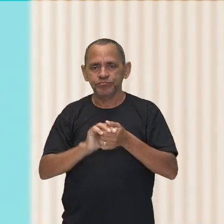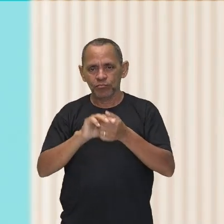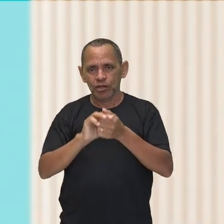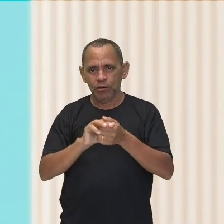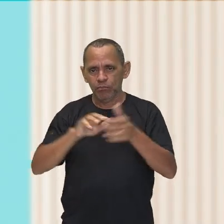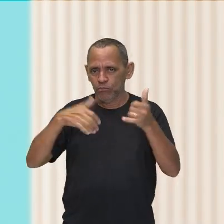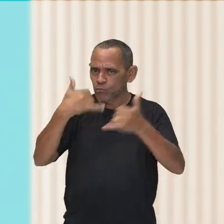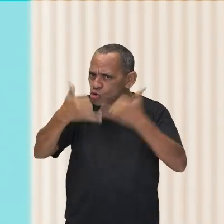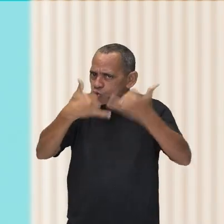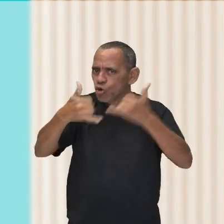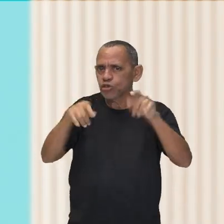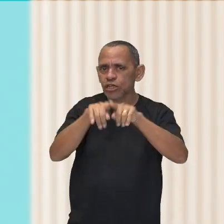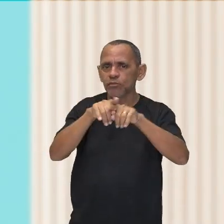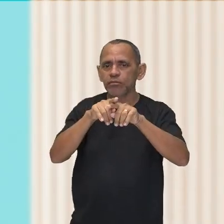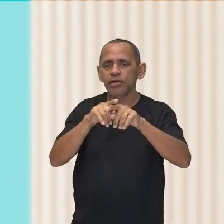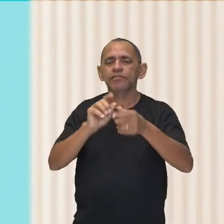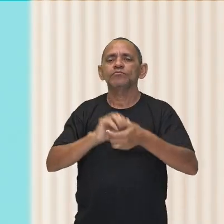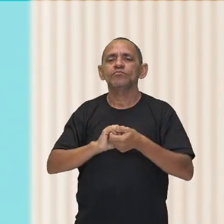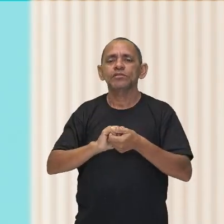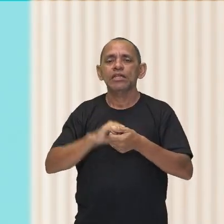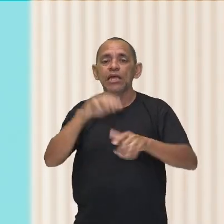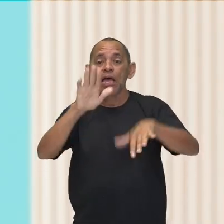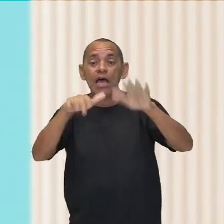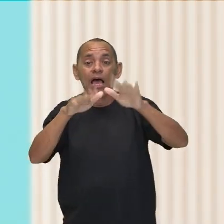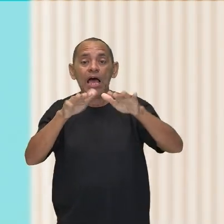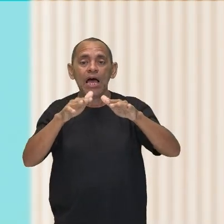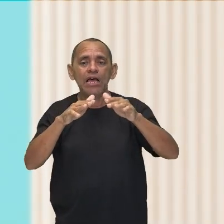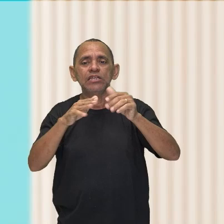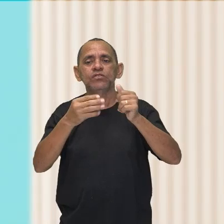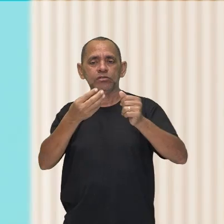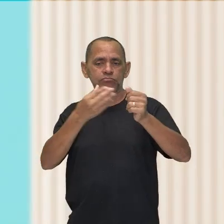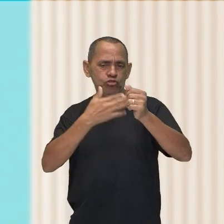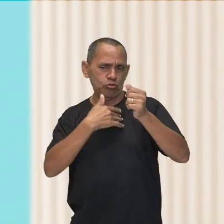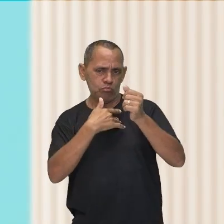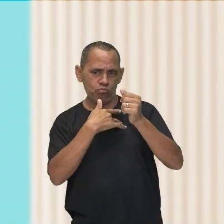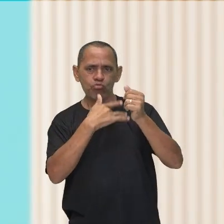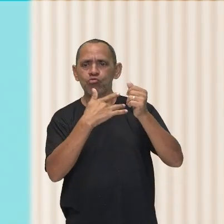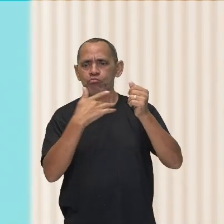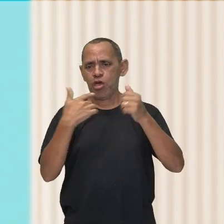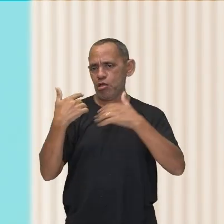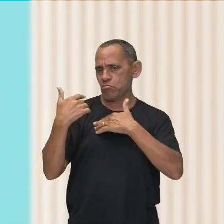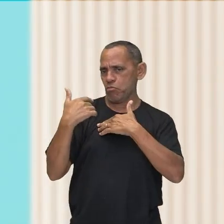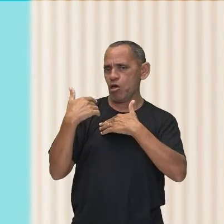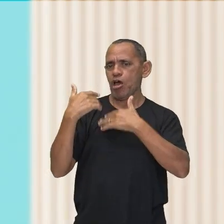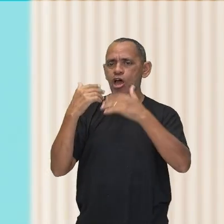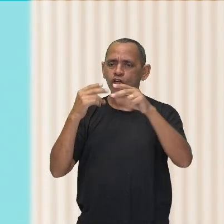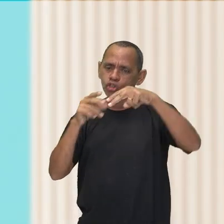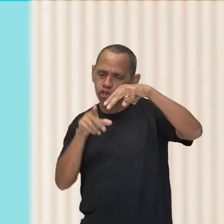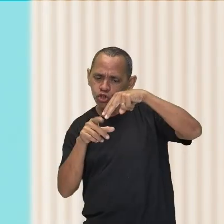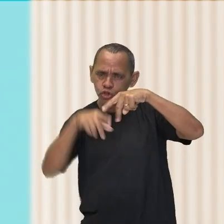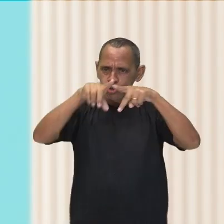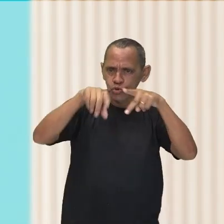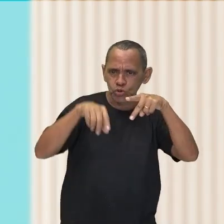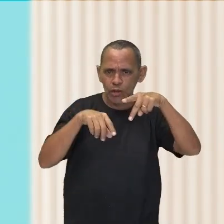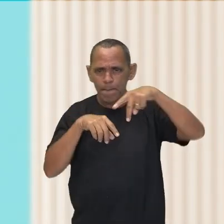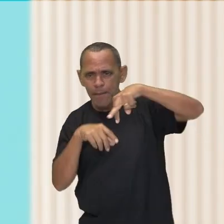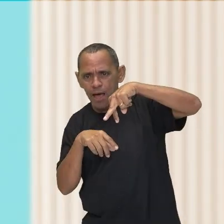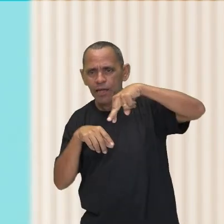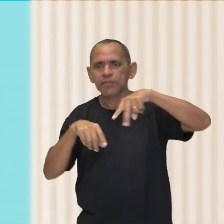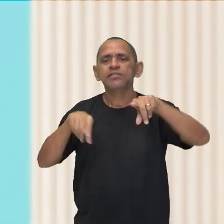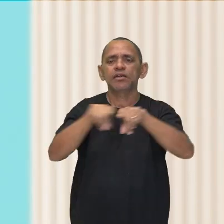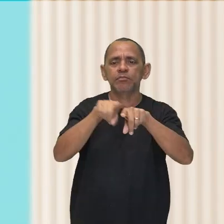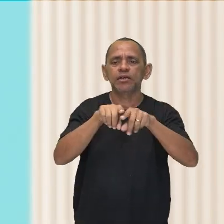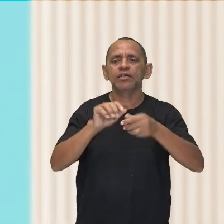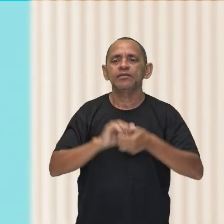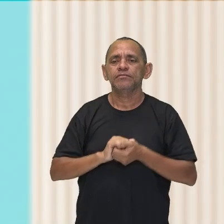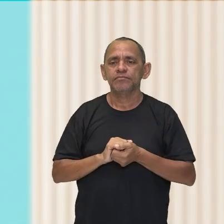cabeçada, às vezes mata no peito, chuta, certo? Então é simplesmente isso que dá. Eles têm